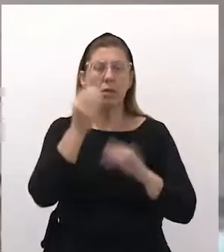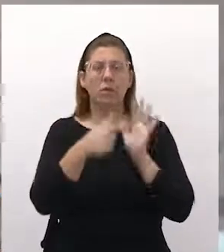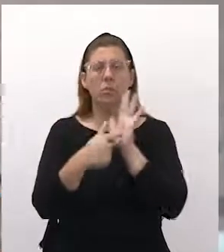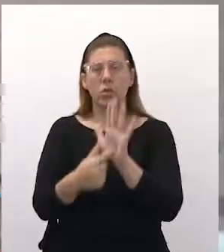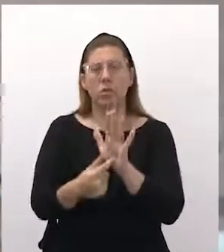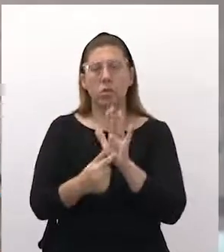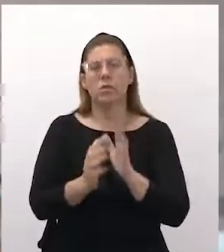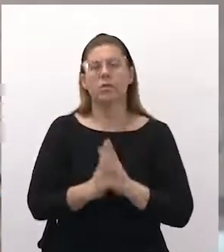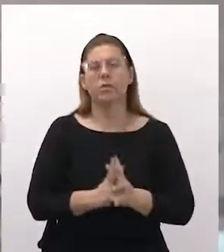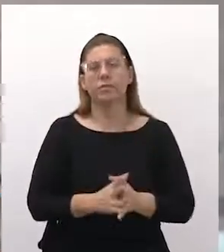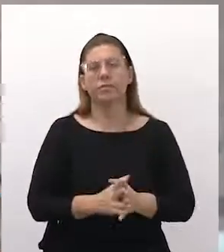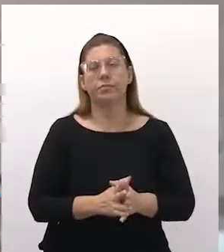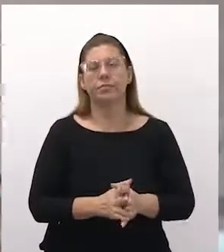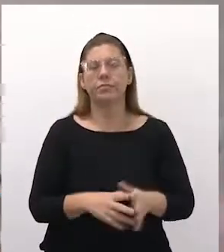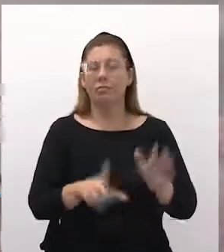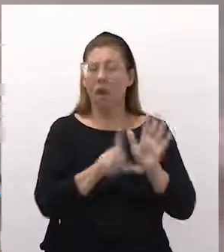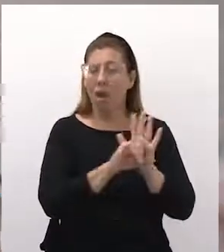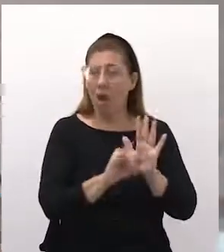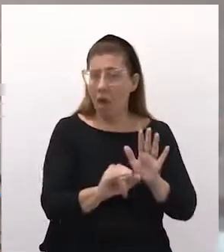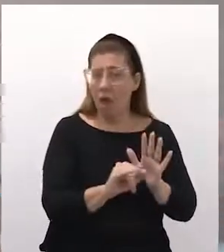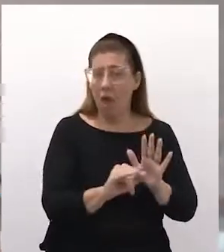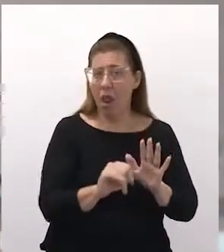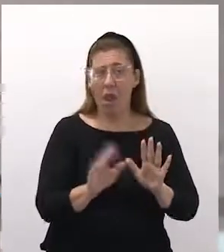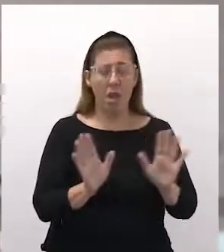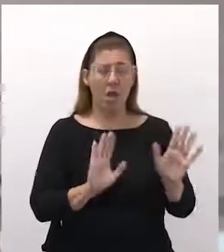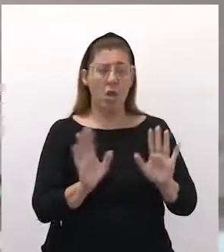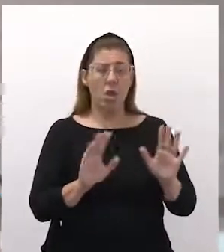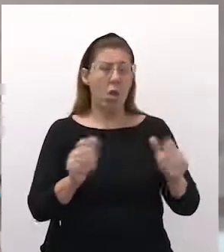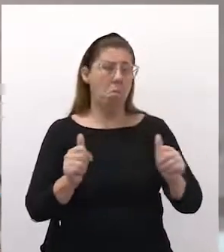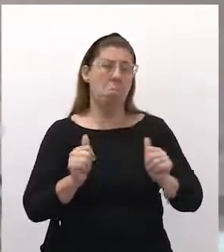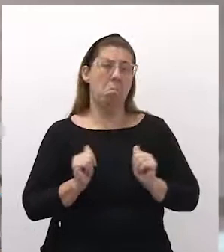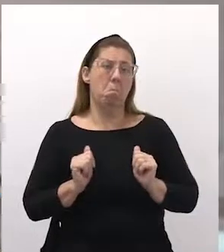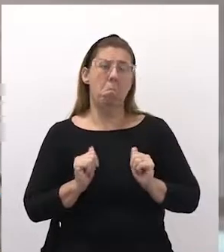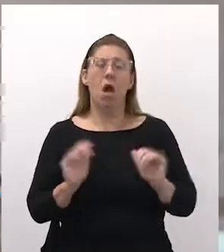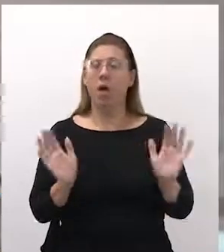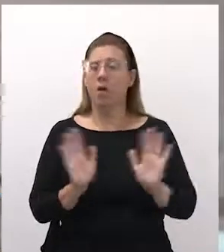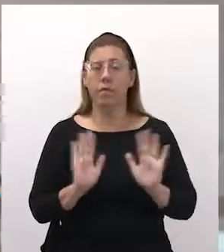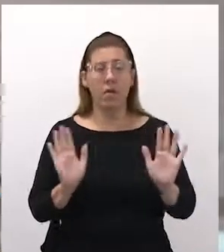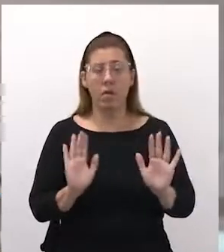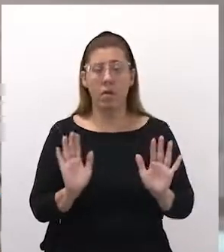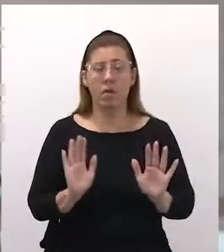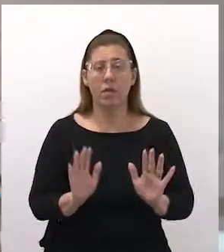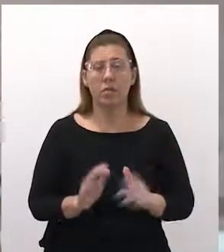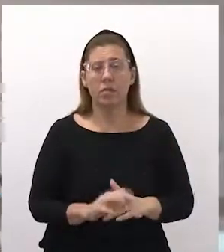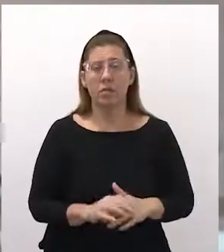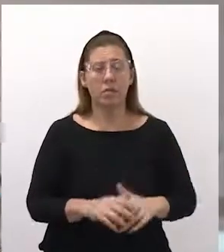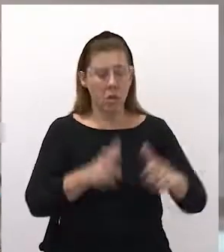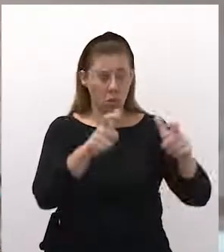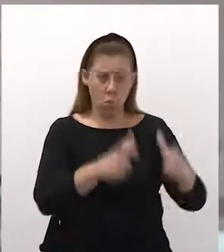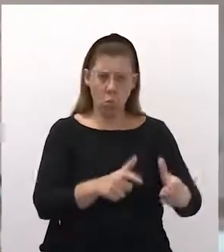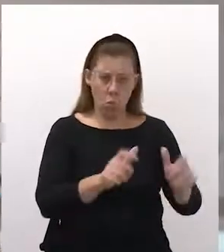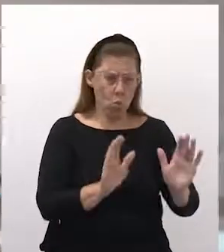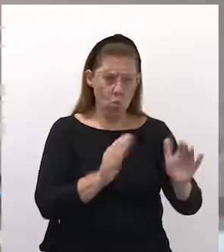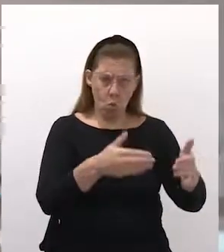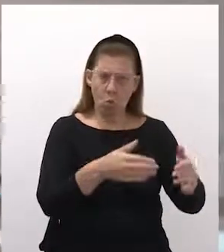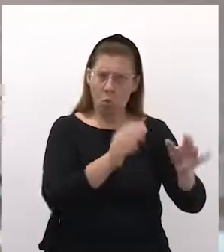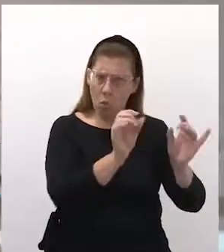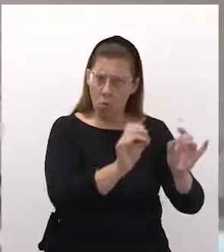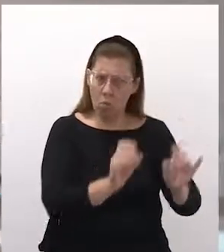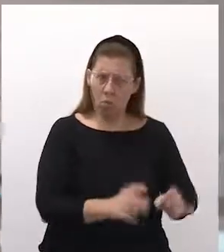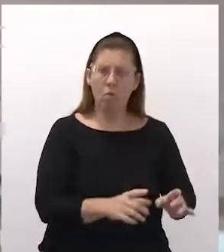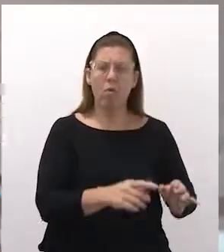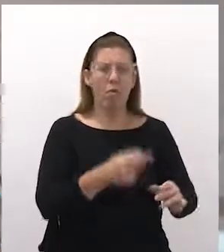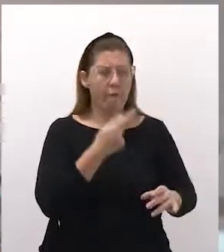isso, que essa aplicação da lei, ela não é neutra, ela nunca é neutra, né? O julgador, ele fala de um lugar específico, e o lugar de qual